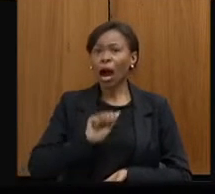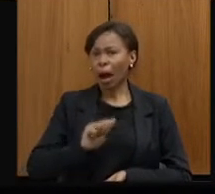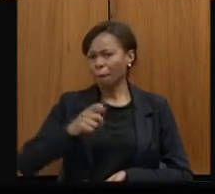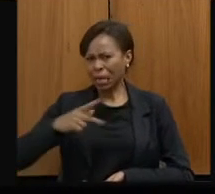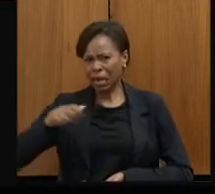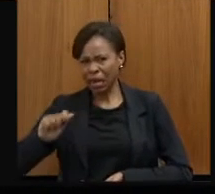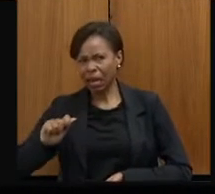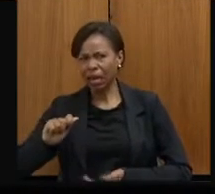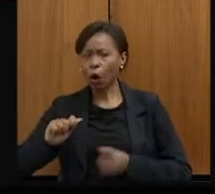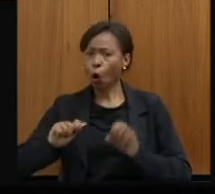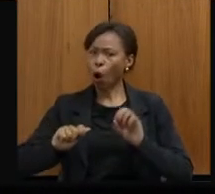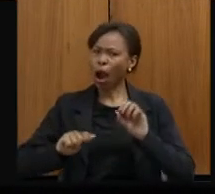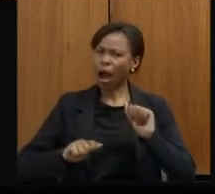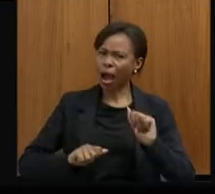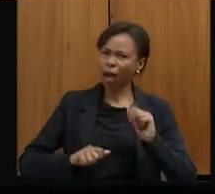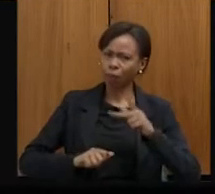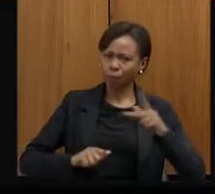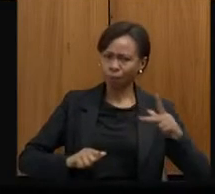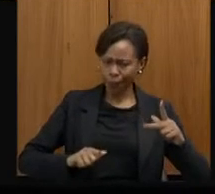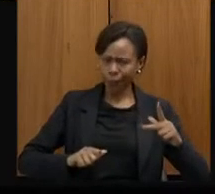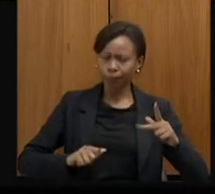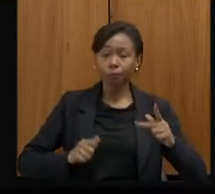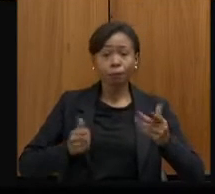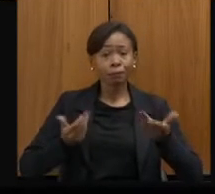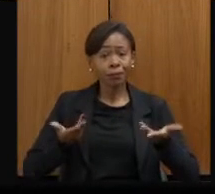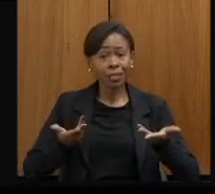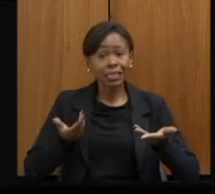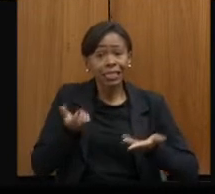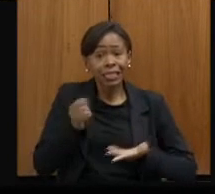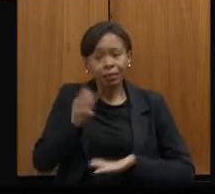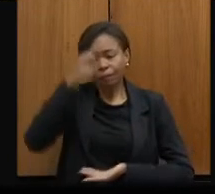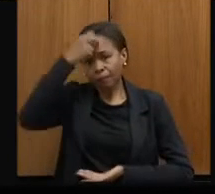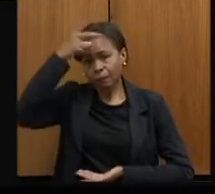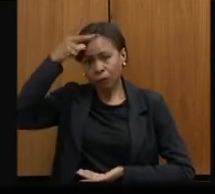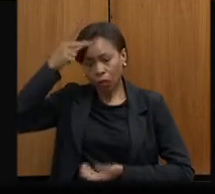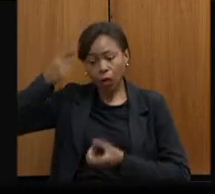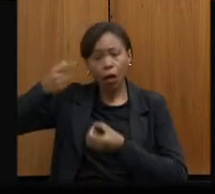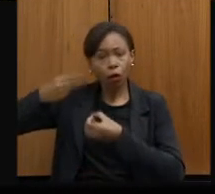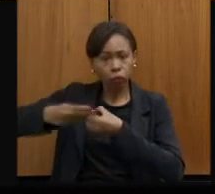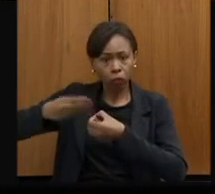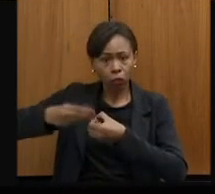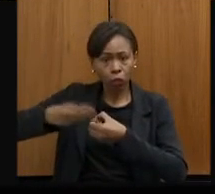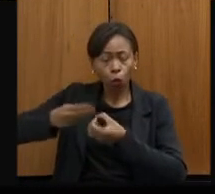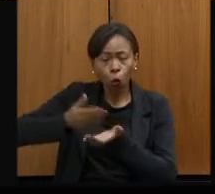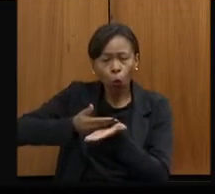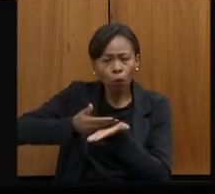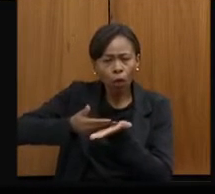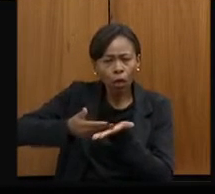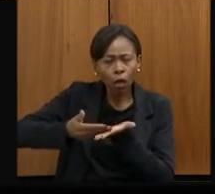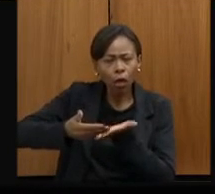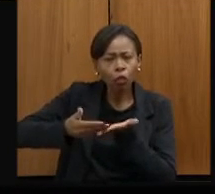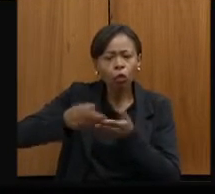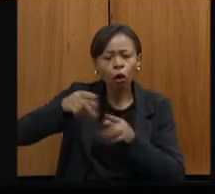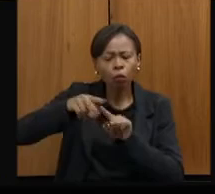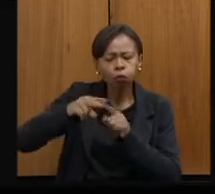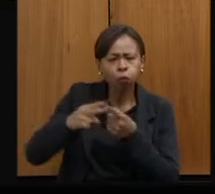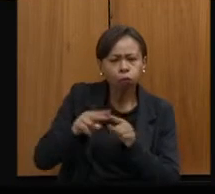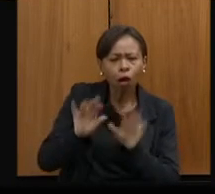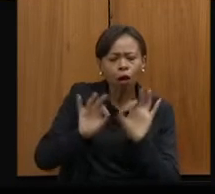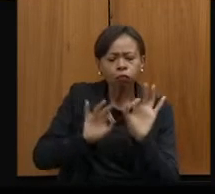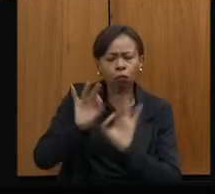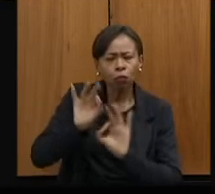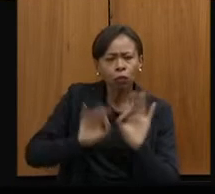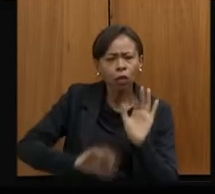em que, uma vez que o município dá início ao processo de regularização fundiária urbana e o